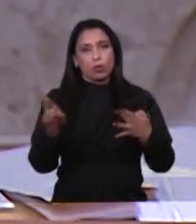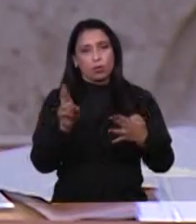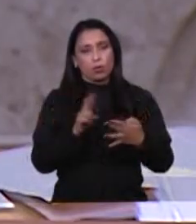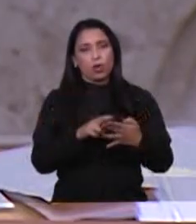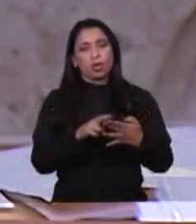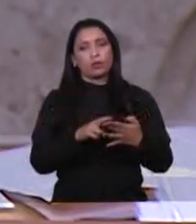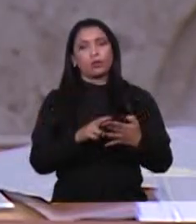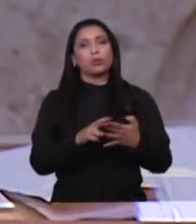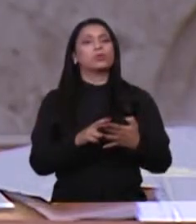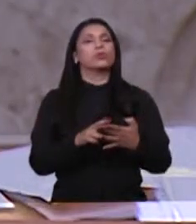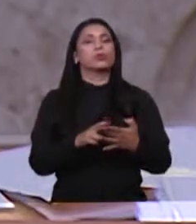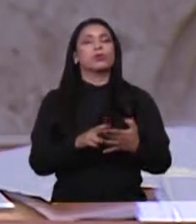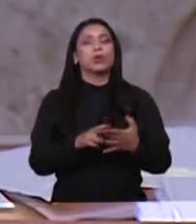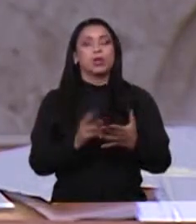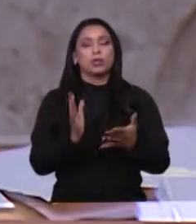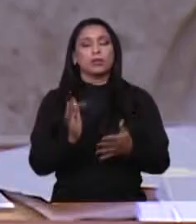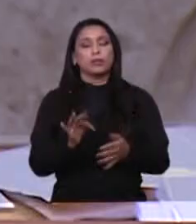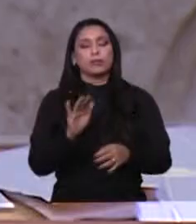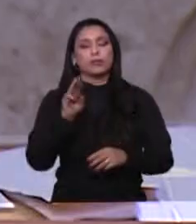acordo.